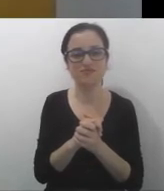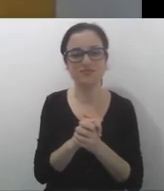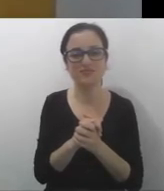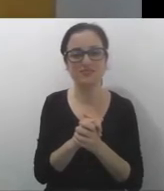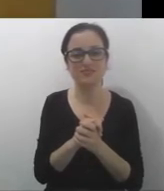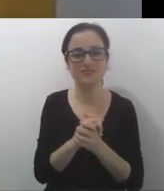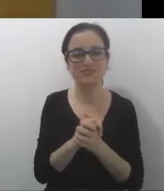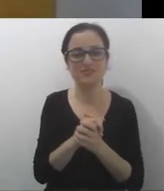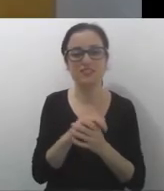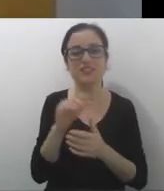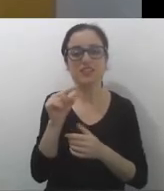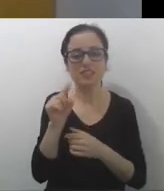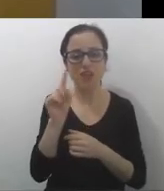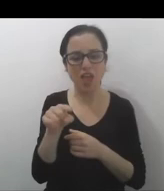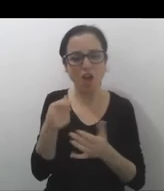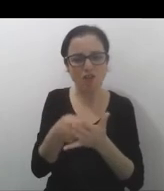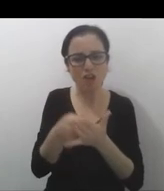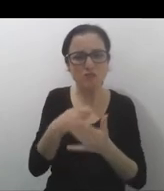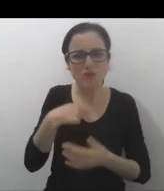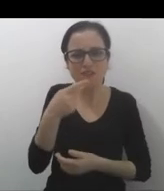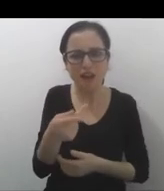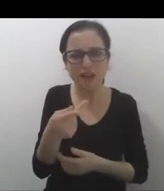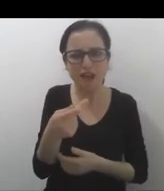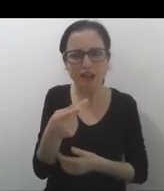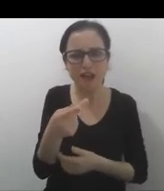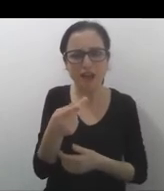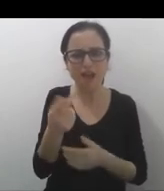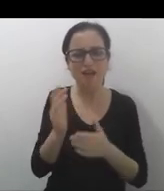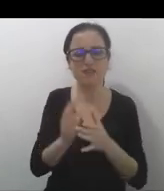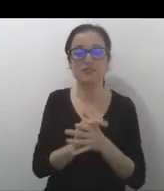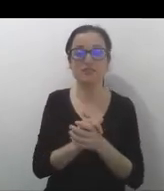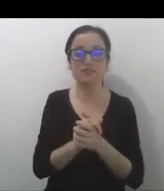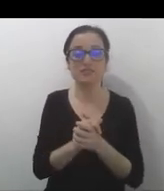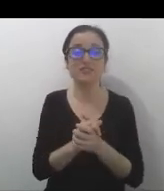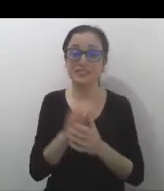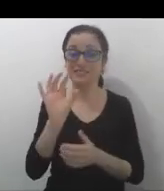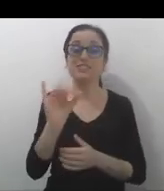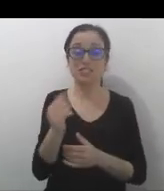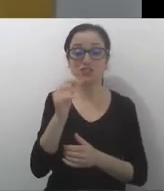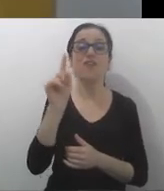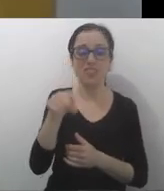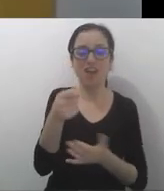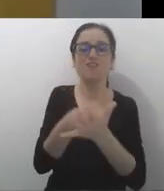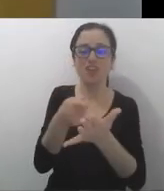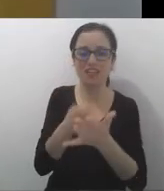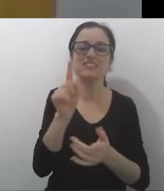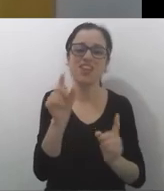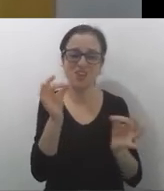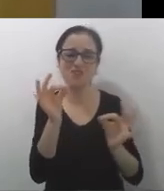É, Joaquim, é convocação. Ah, se eu precisar de tela, eu tenho que botar uma camiseta mais bonitinha, que eu estou com uma camiseta muito